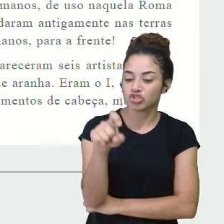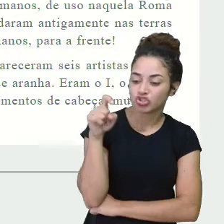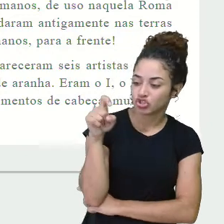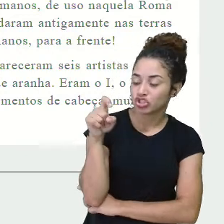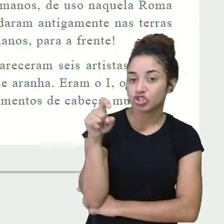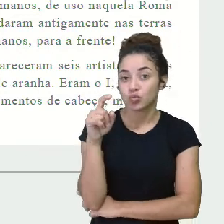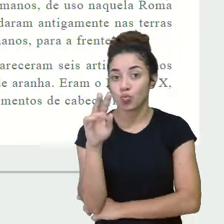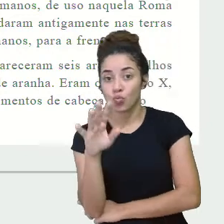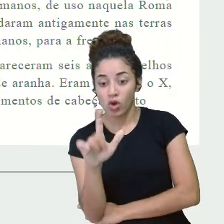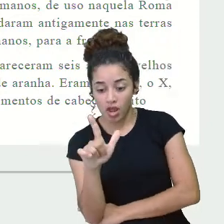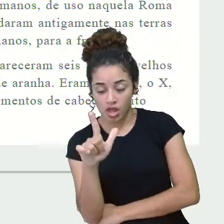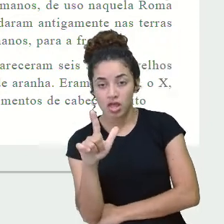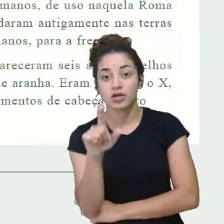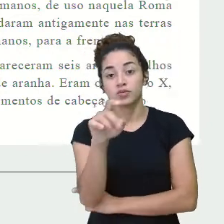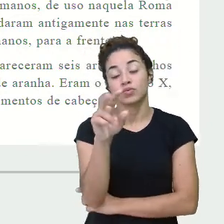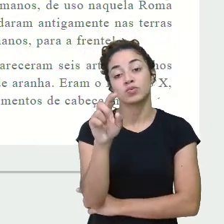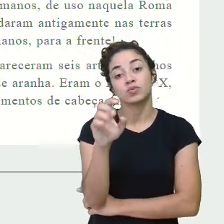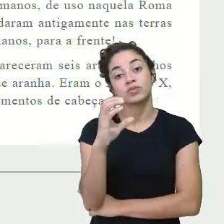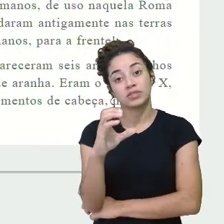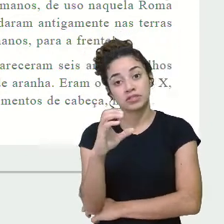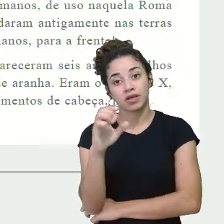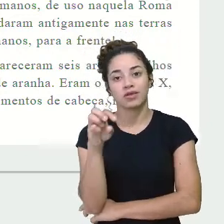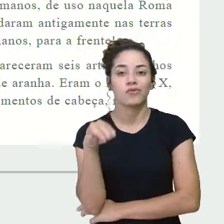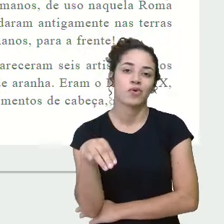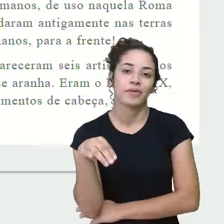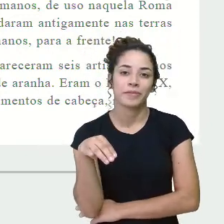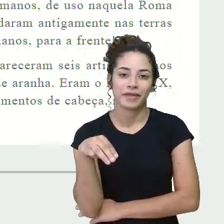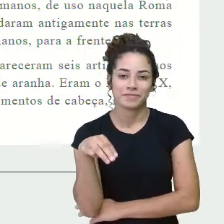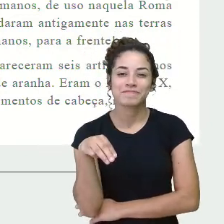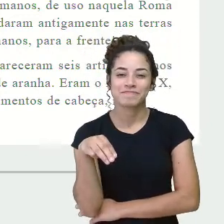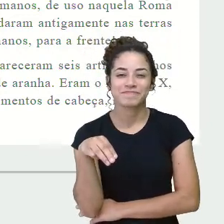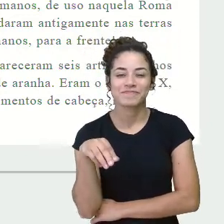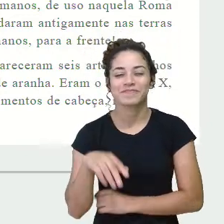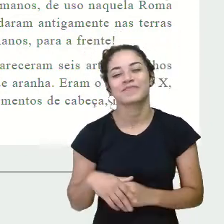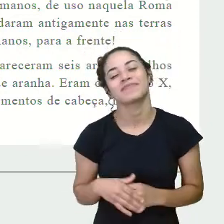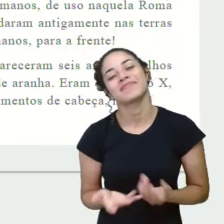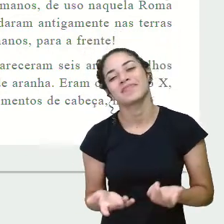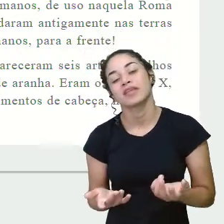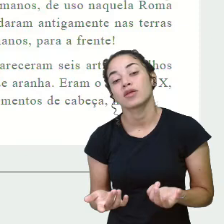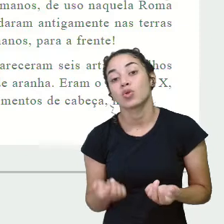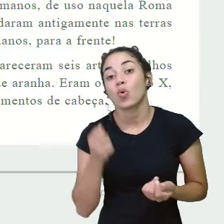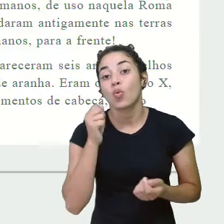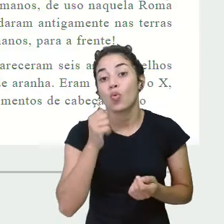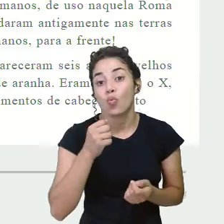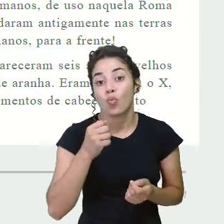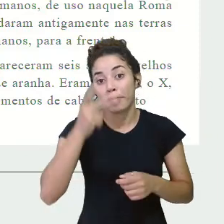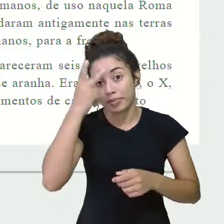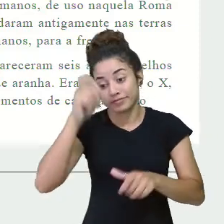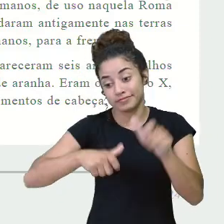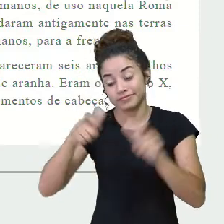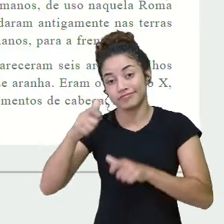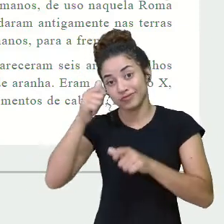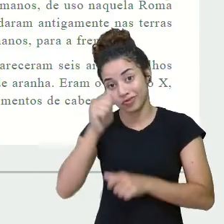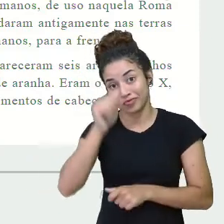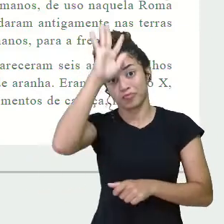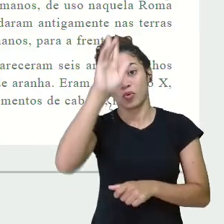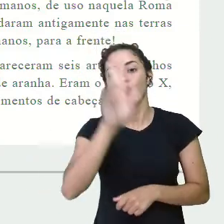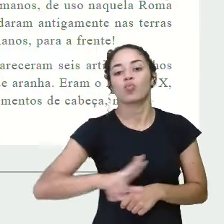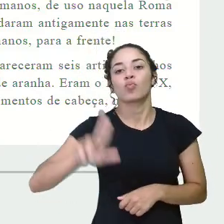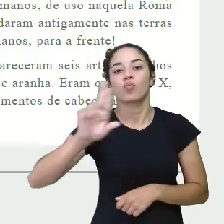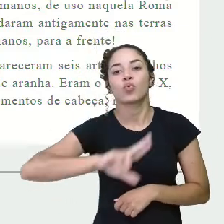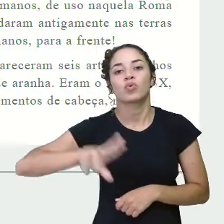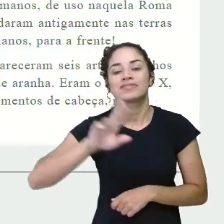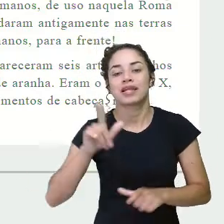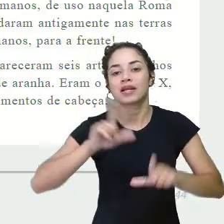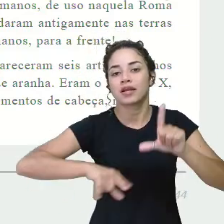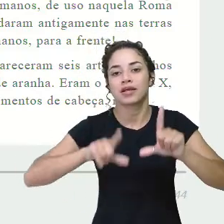X, o L, o C e o M. Pois é, crianças, os romanos usavam letras, em